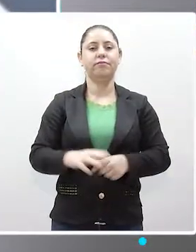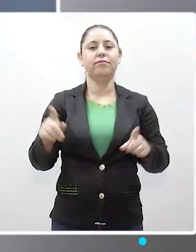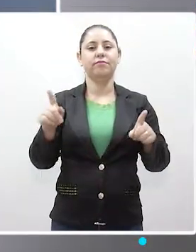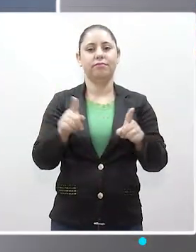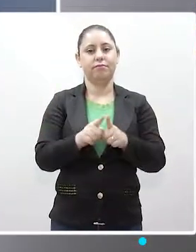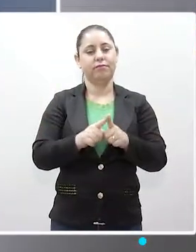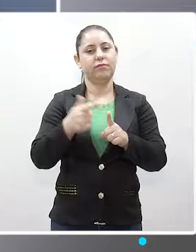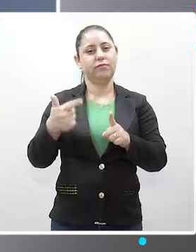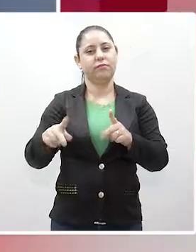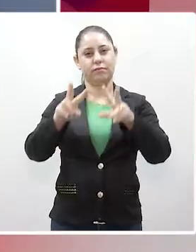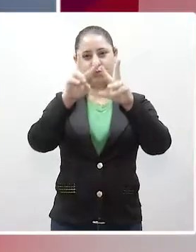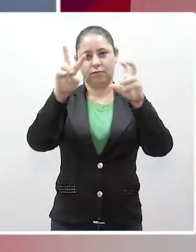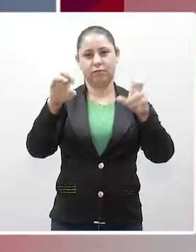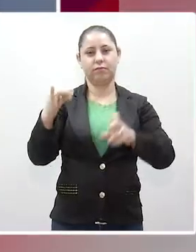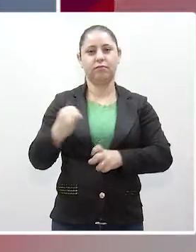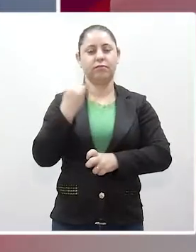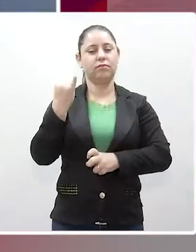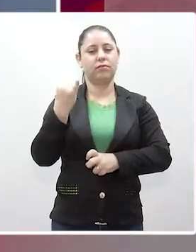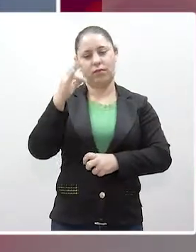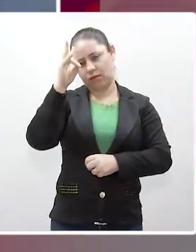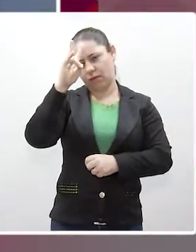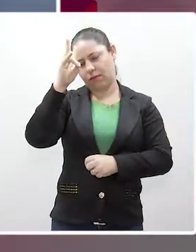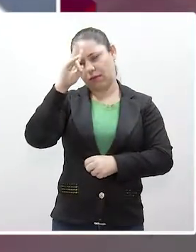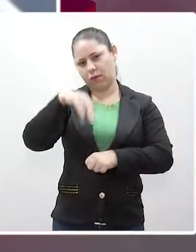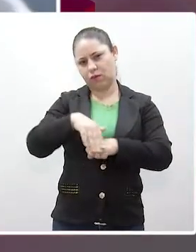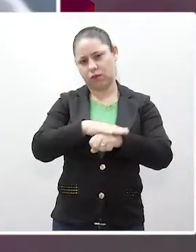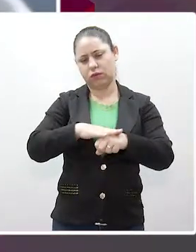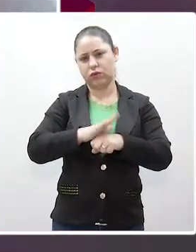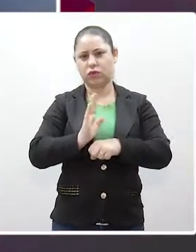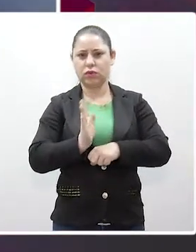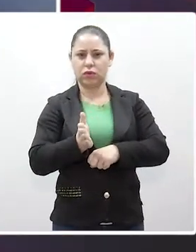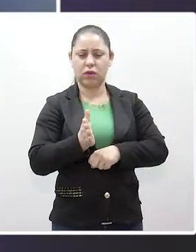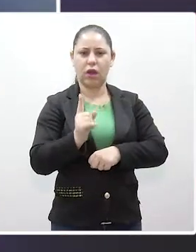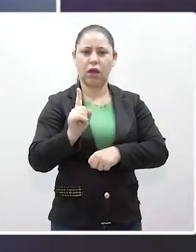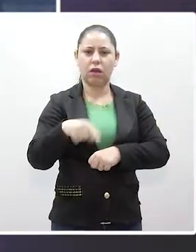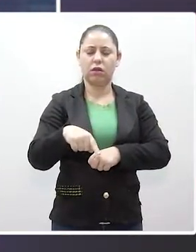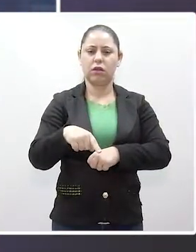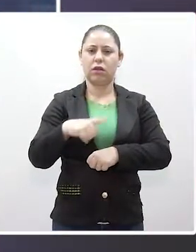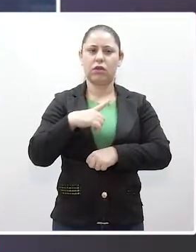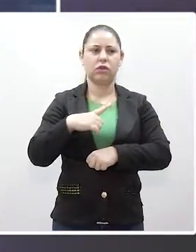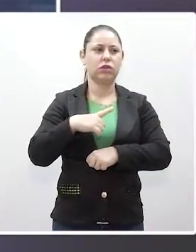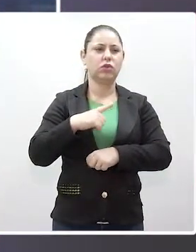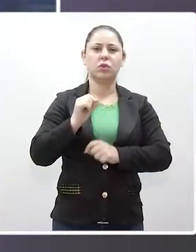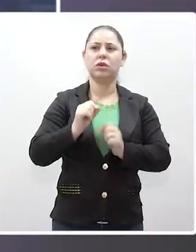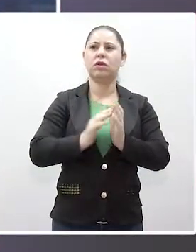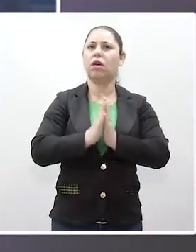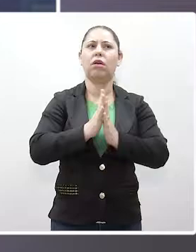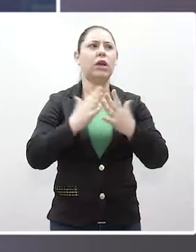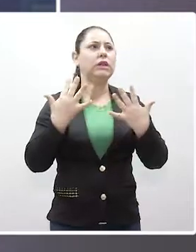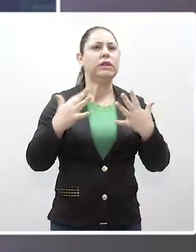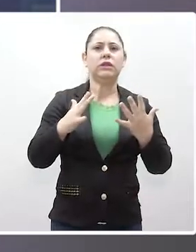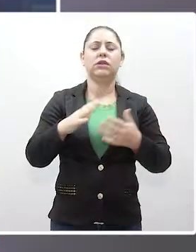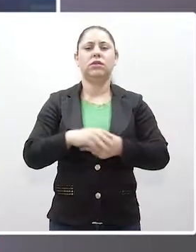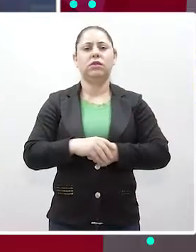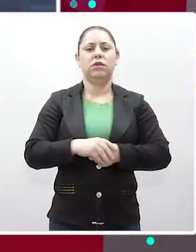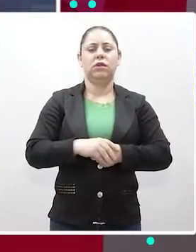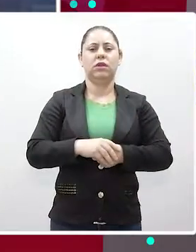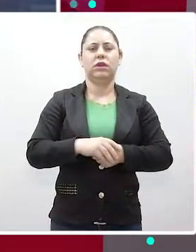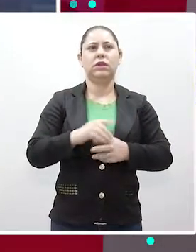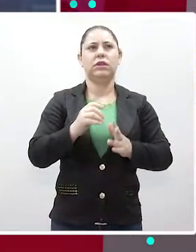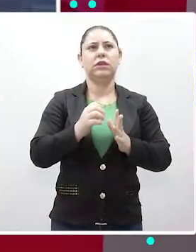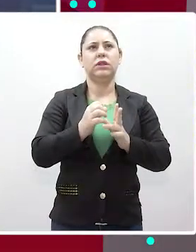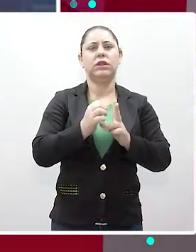Também outra questão muito importante que a gente abordou, Thiago, é que tinha uma certa euforia no